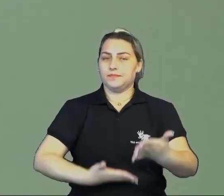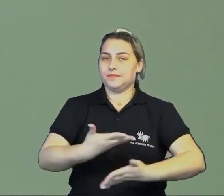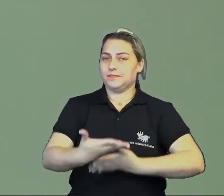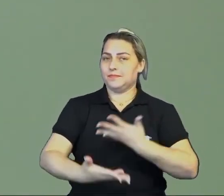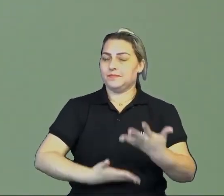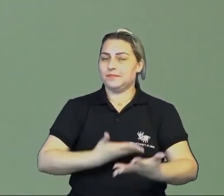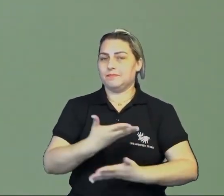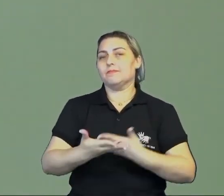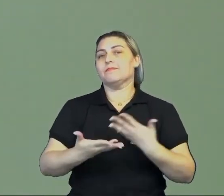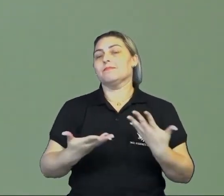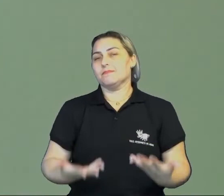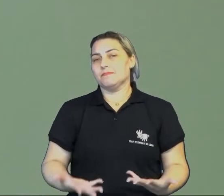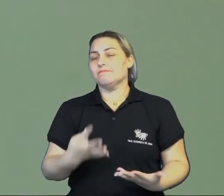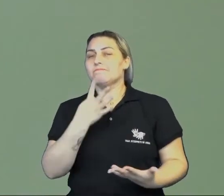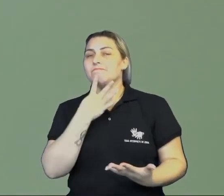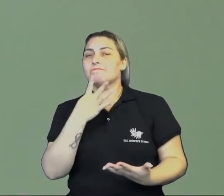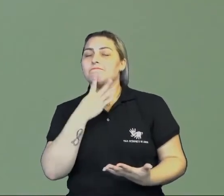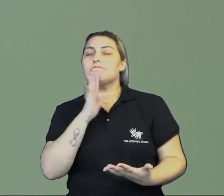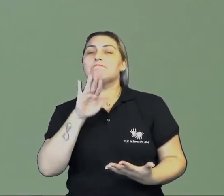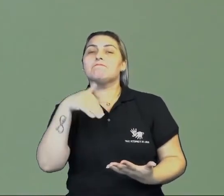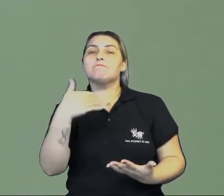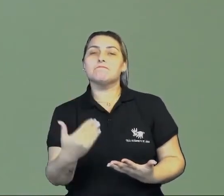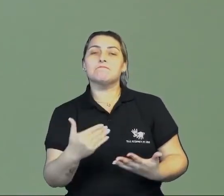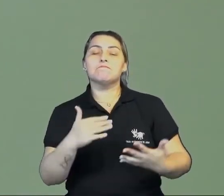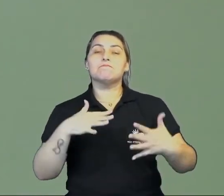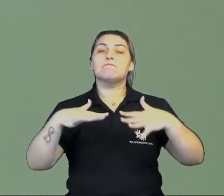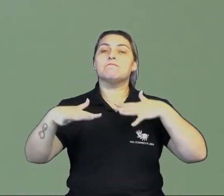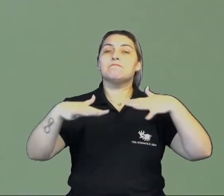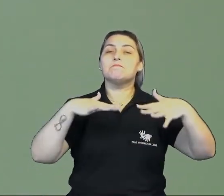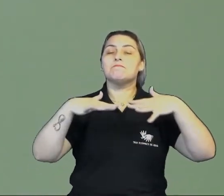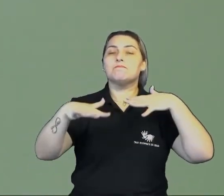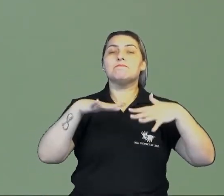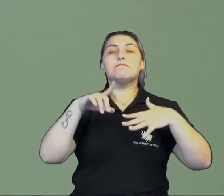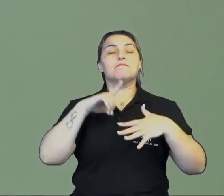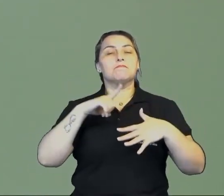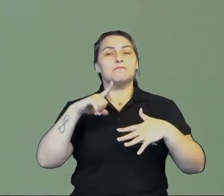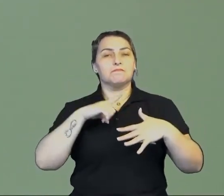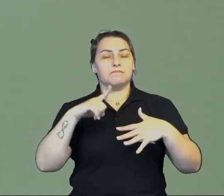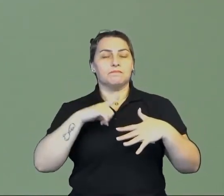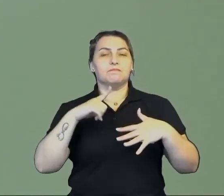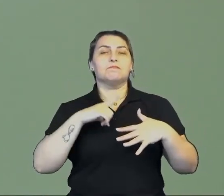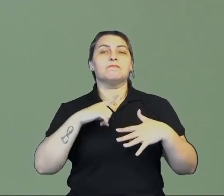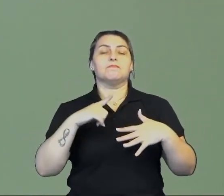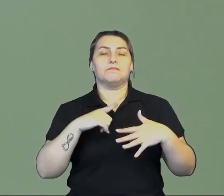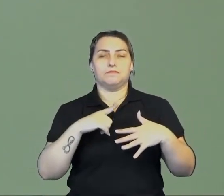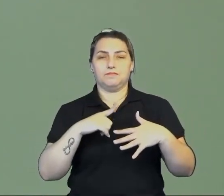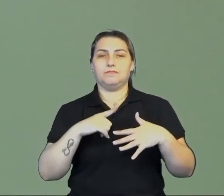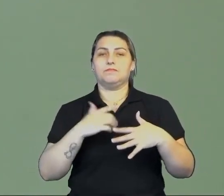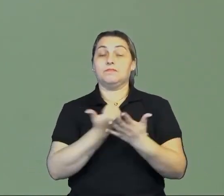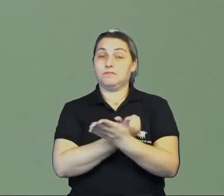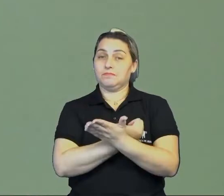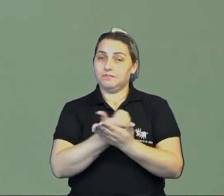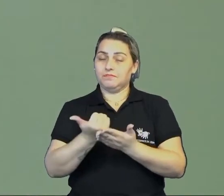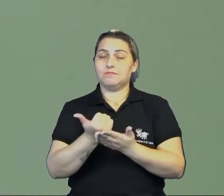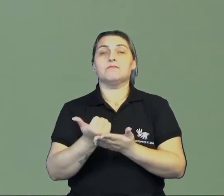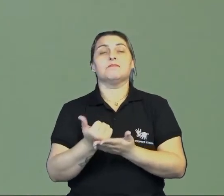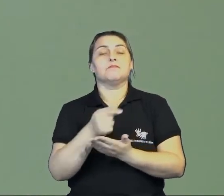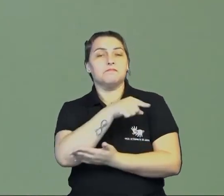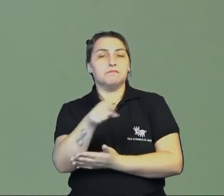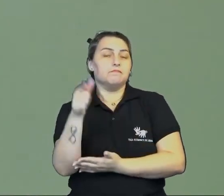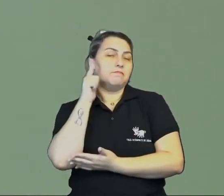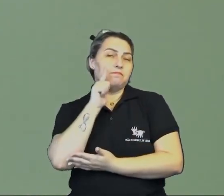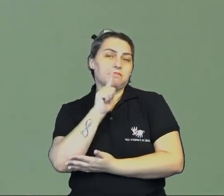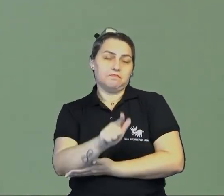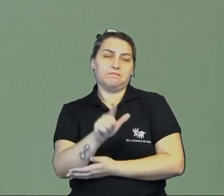mais, interagindo e conhecendo quais serão as dinâmicas que em uma determinada ação, em determinada atividade, vocês